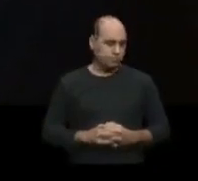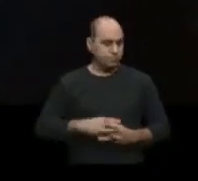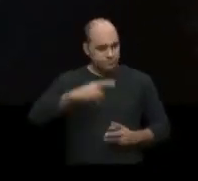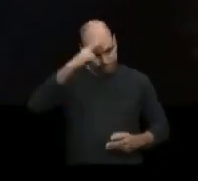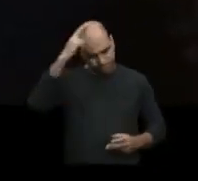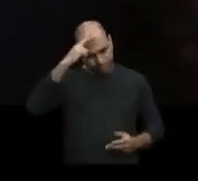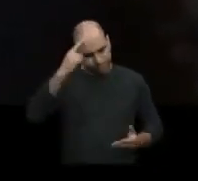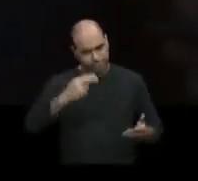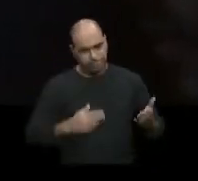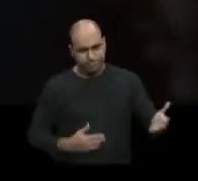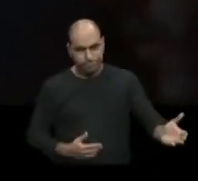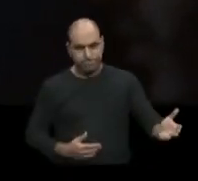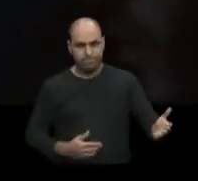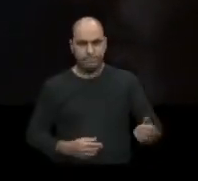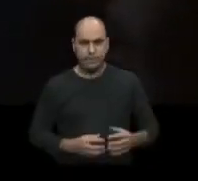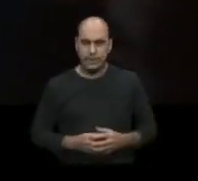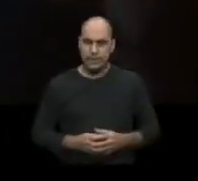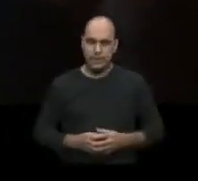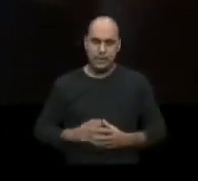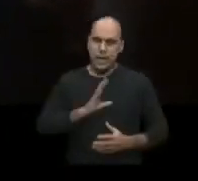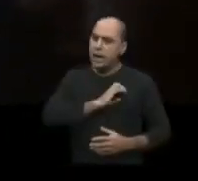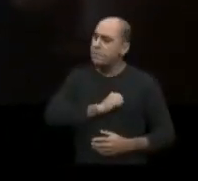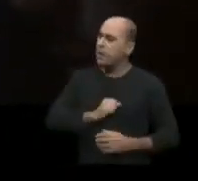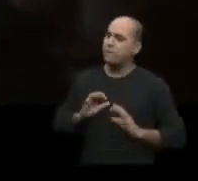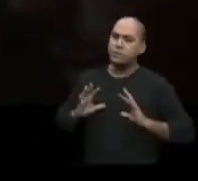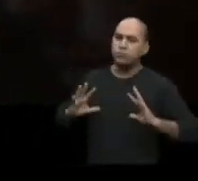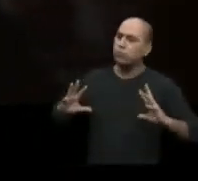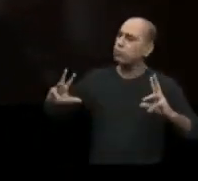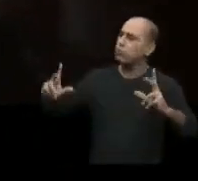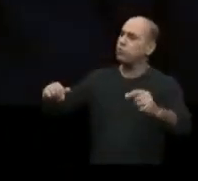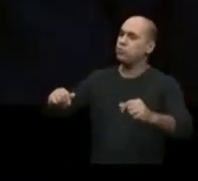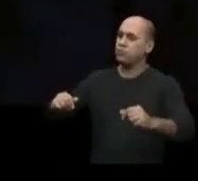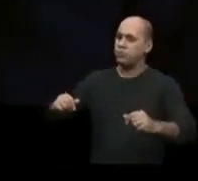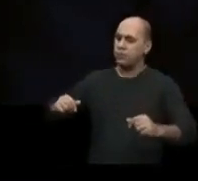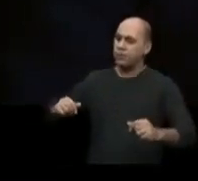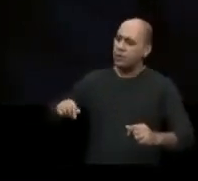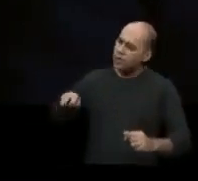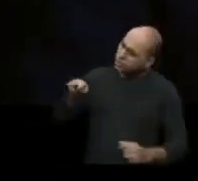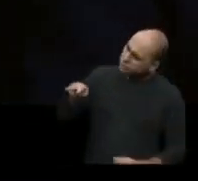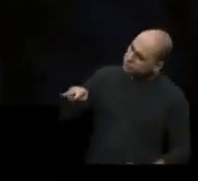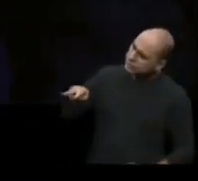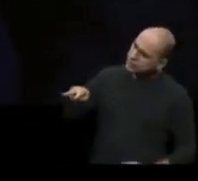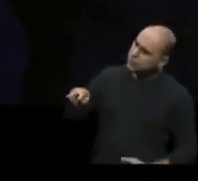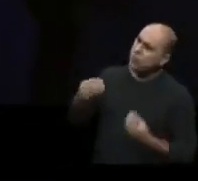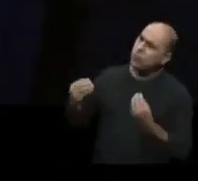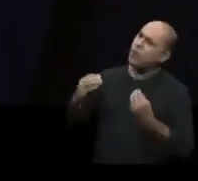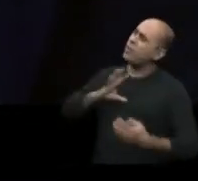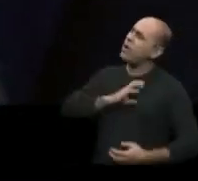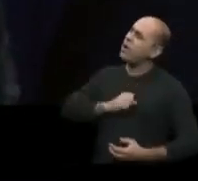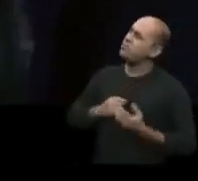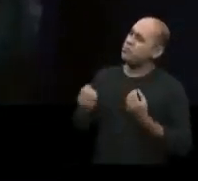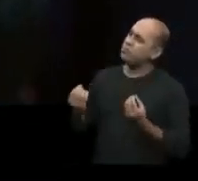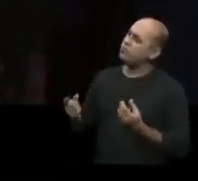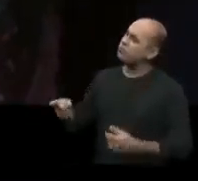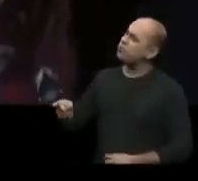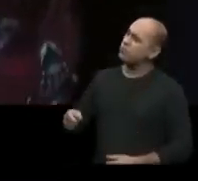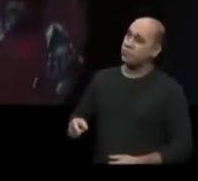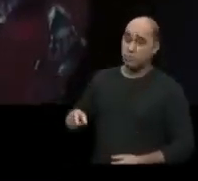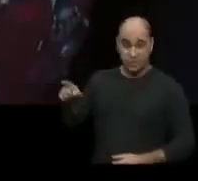Reninho amava as pessoas, algo que nem mesmo eu compreendia. E ele foi